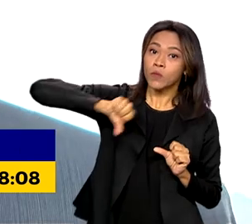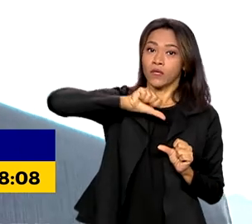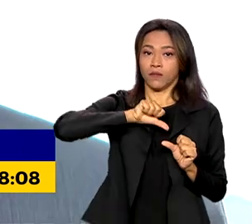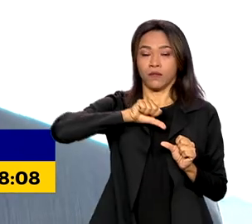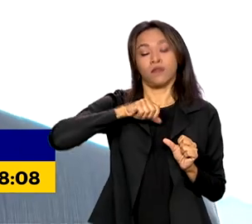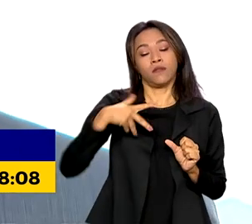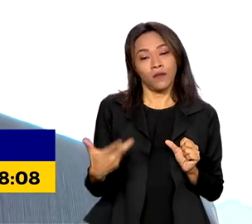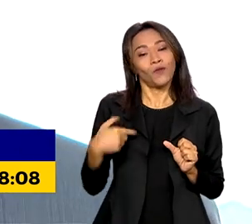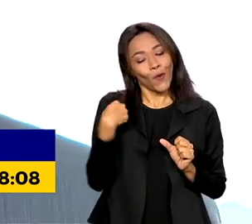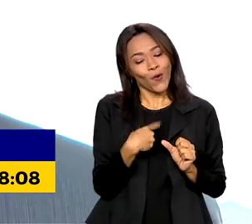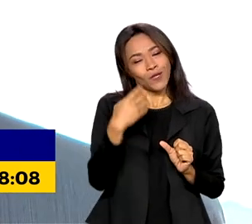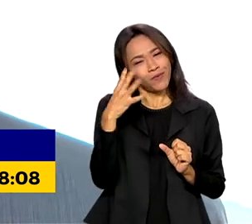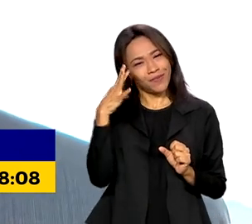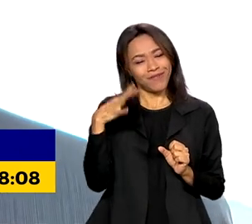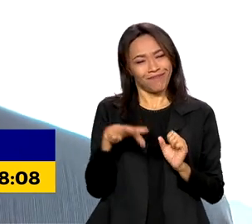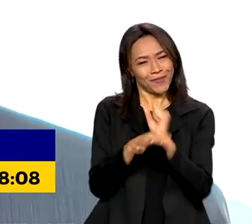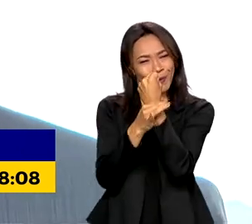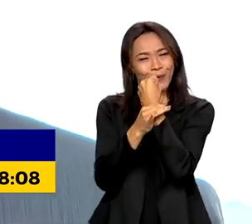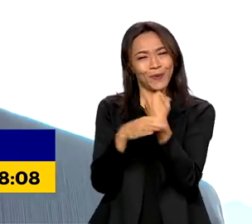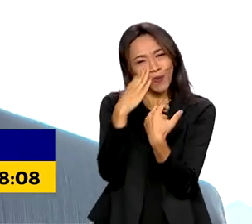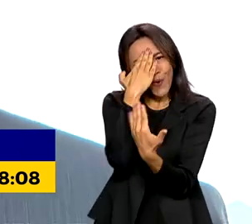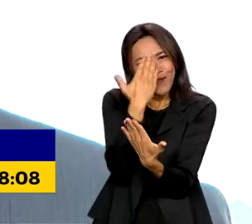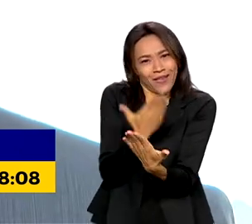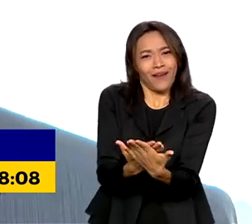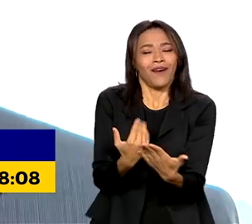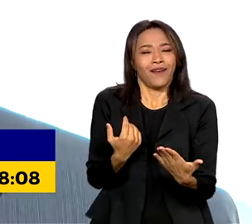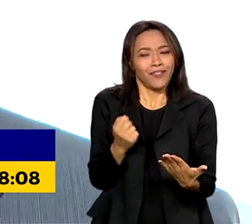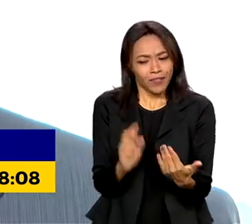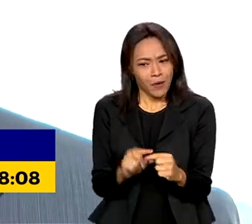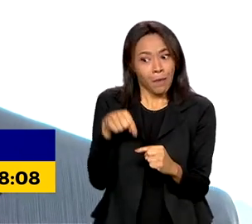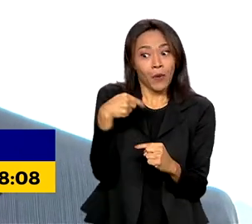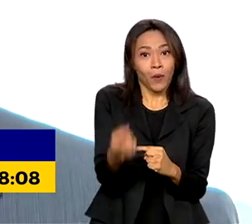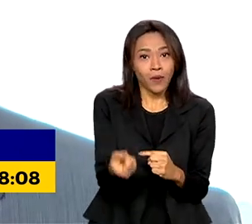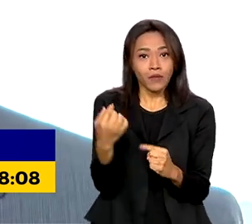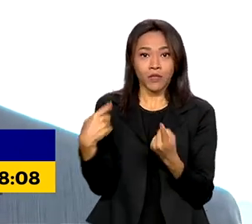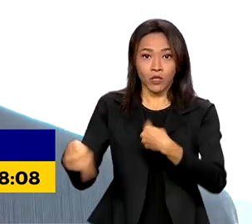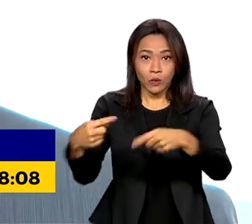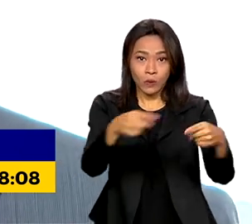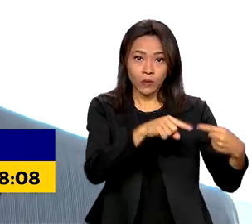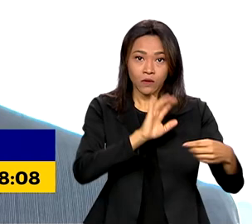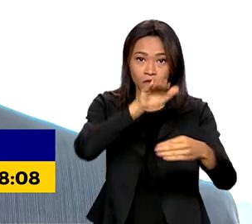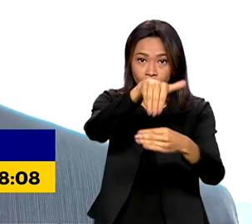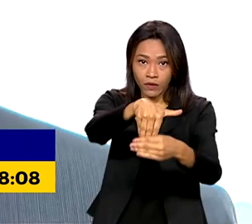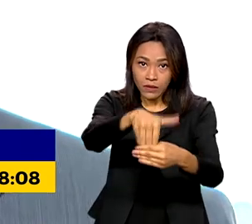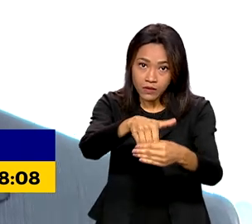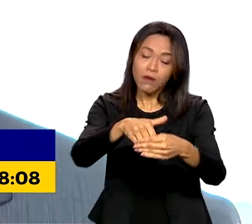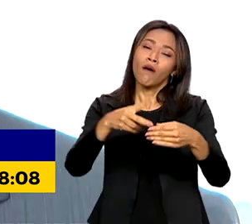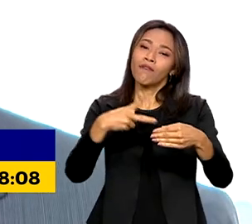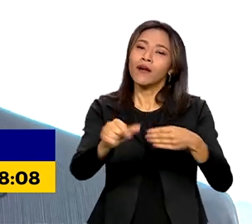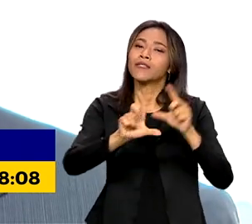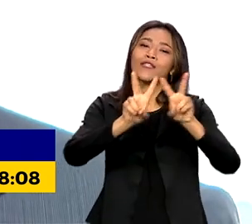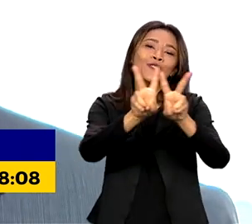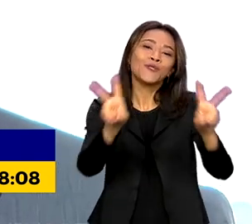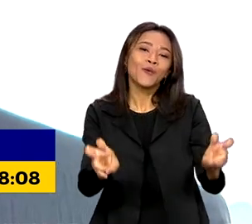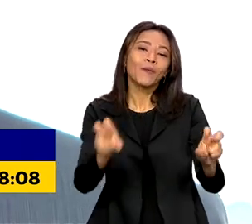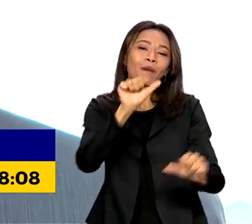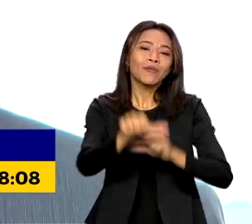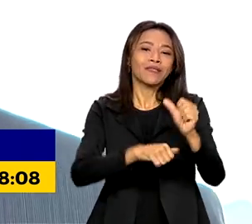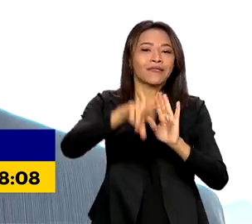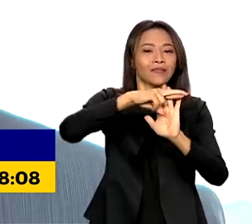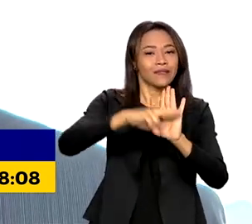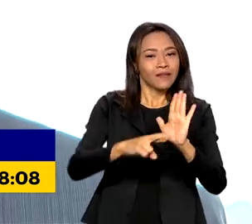estamos confiantes de que a próxima discussão e votação será a reforma